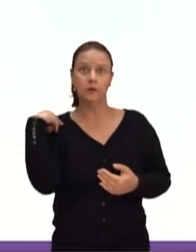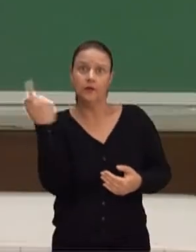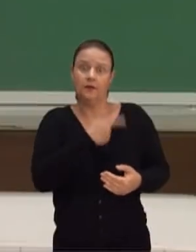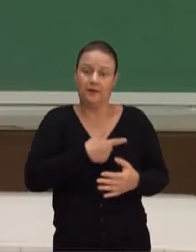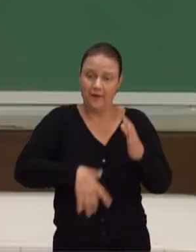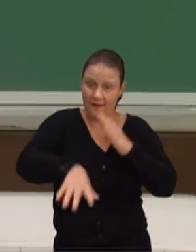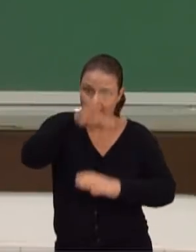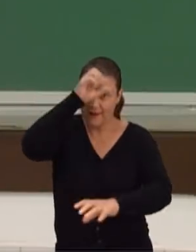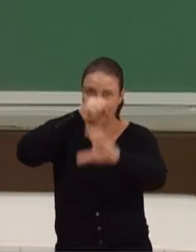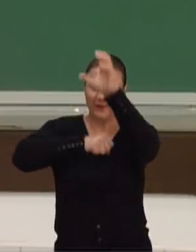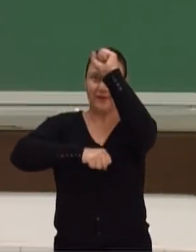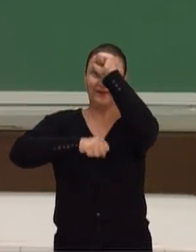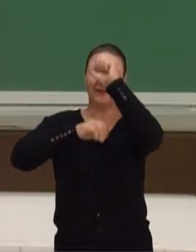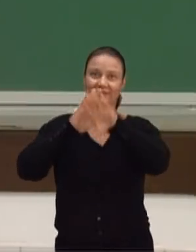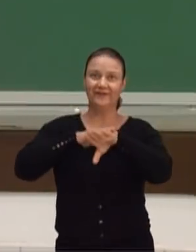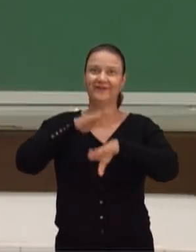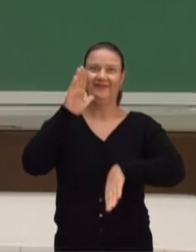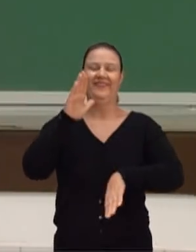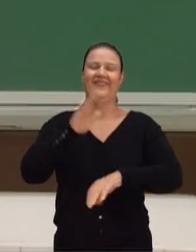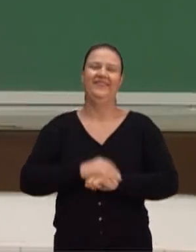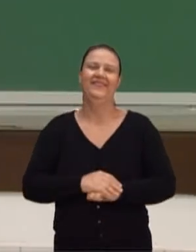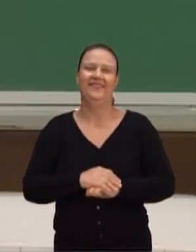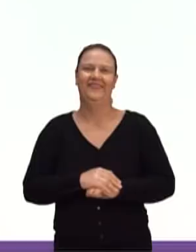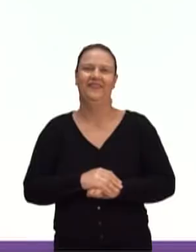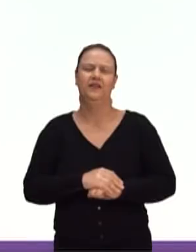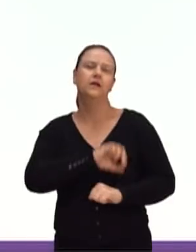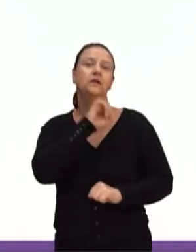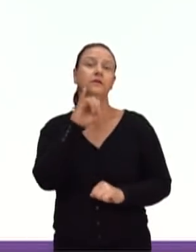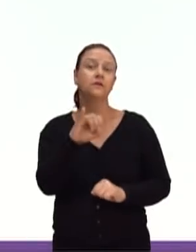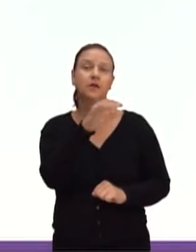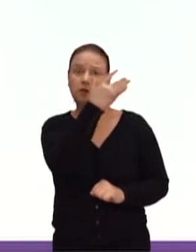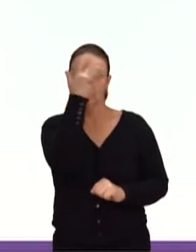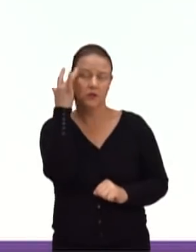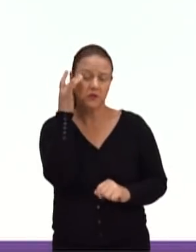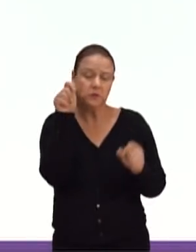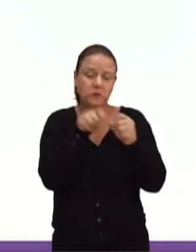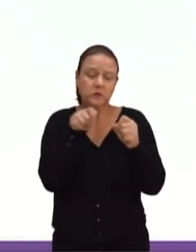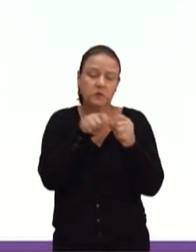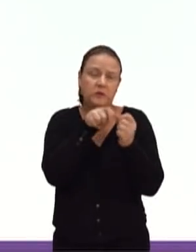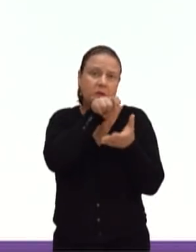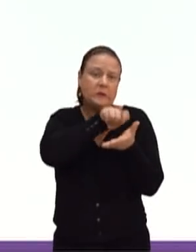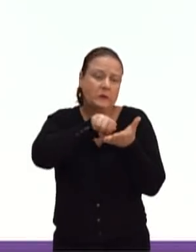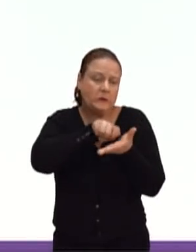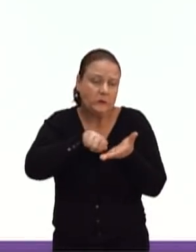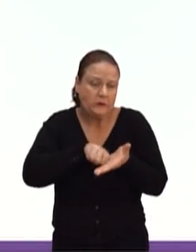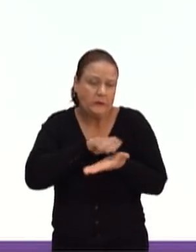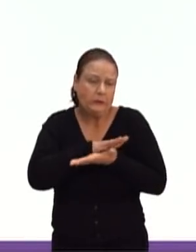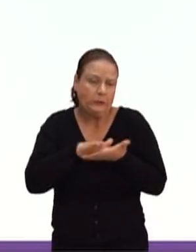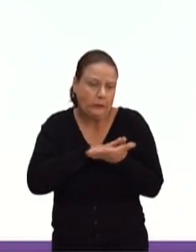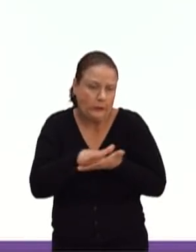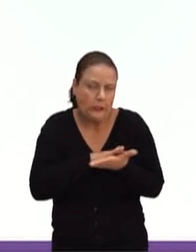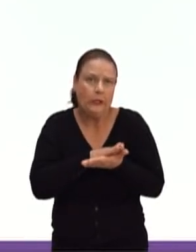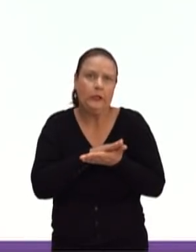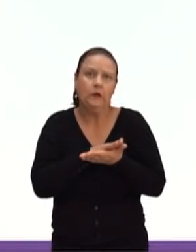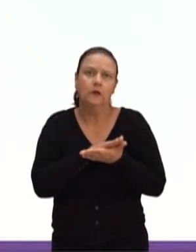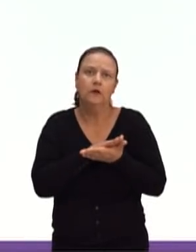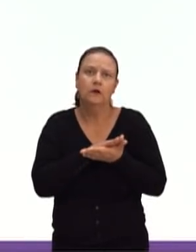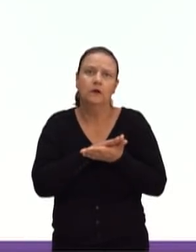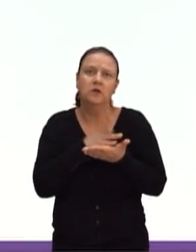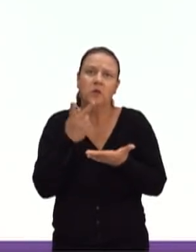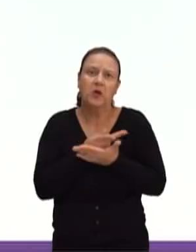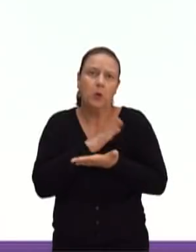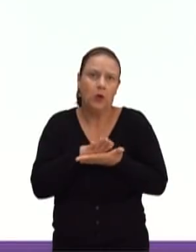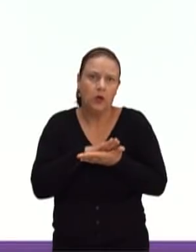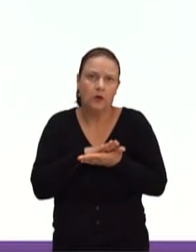acertar. Quem não fez o texto não errou, professora. De todos os alunos